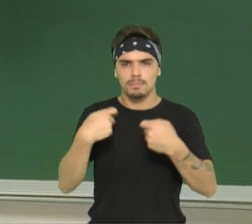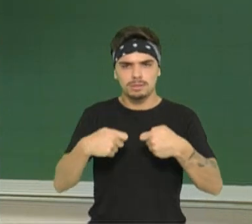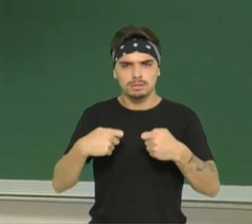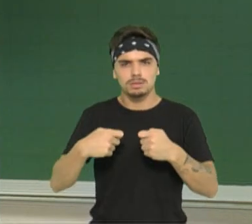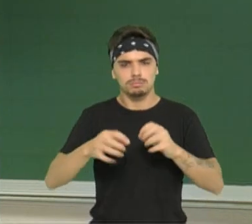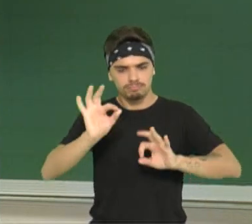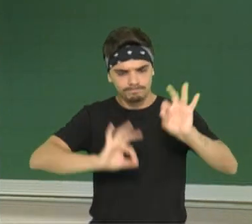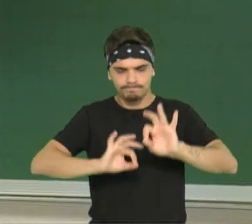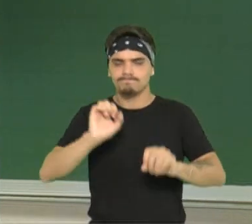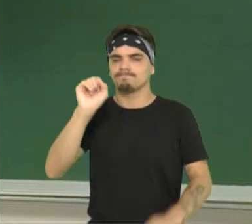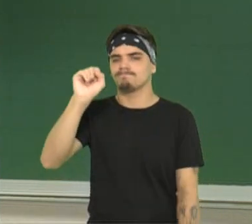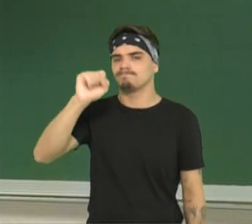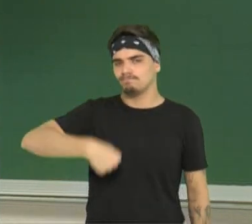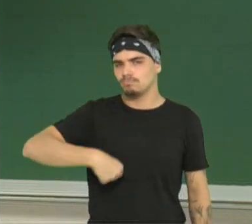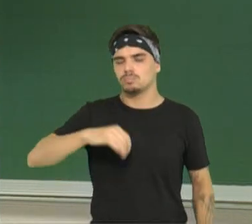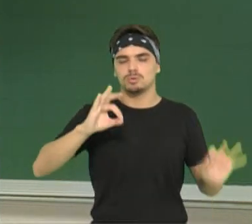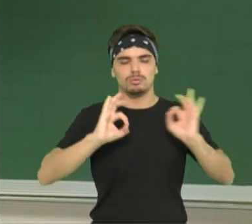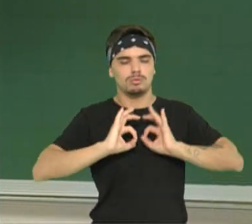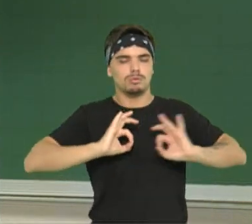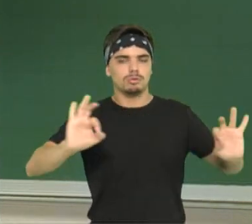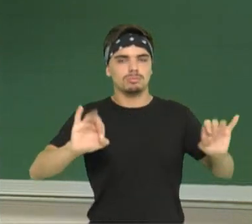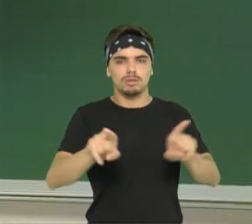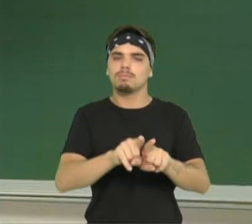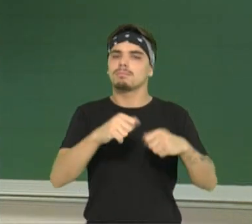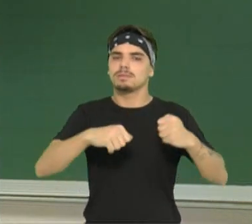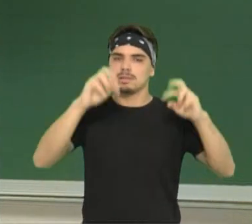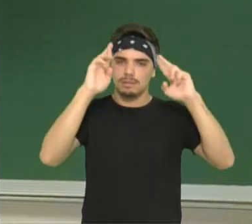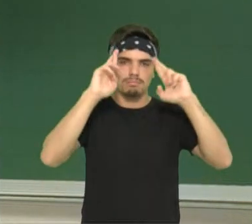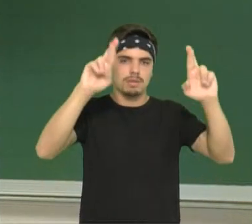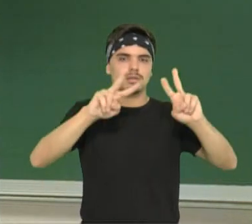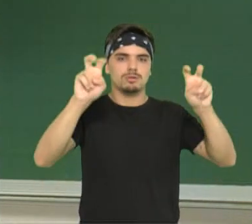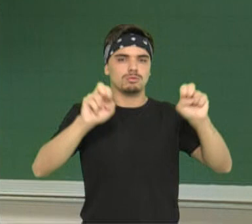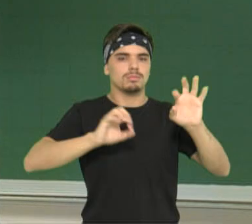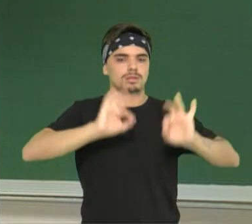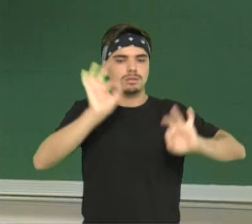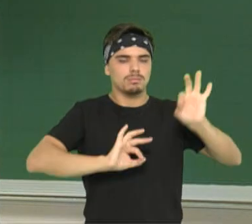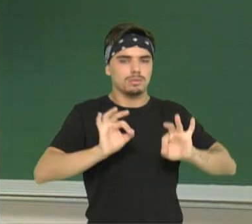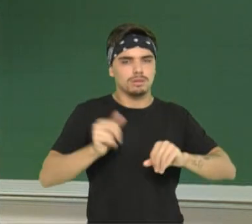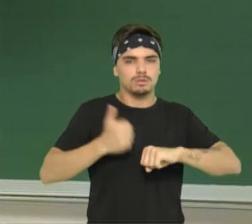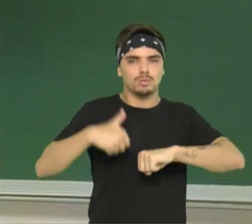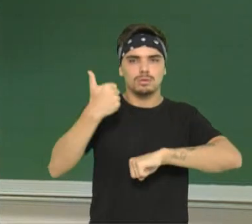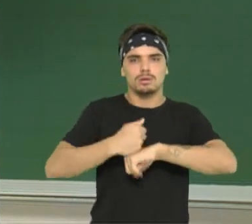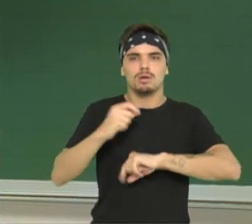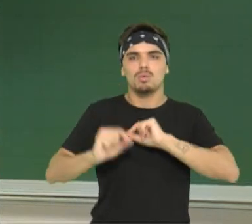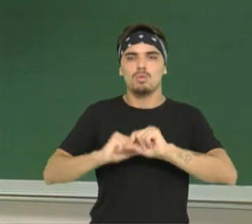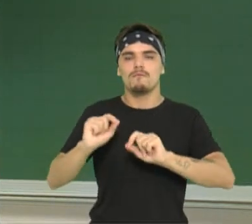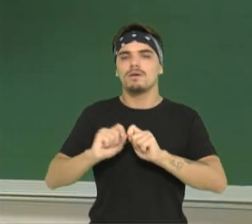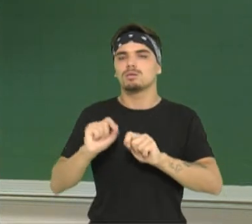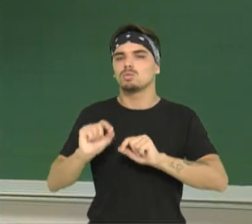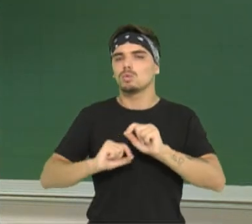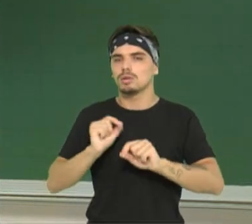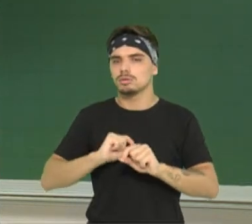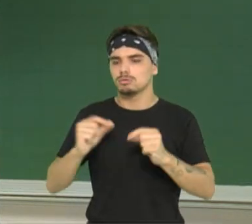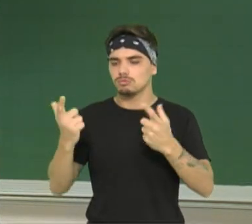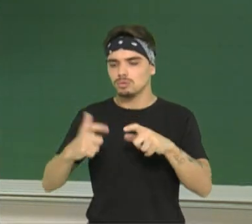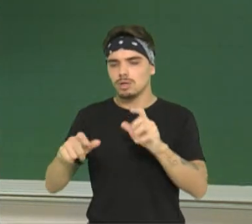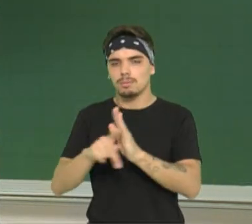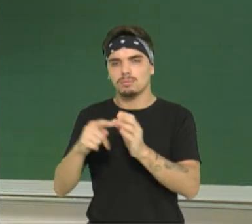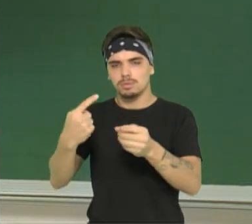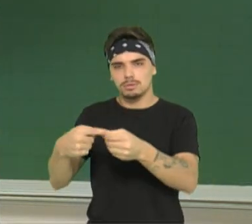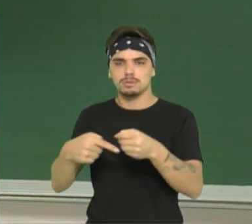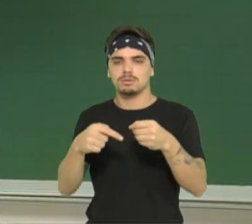elaborar? Sim. Ótimo, então eu preciso respeitar esse plano diretor. Isso faz com que o solo urbano seja